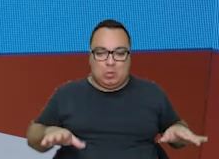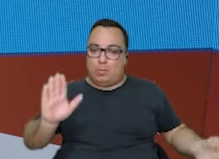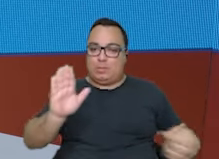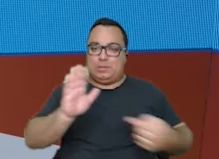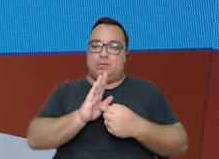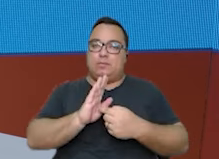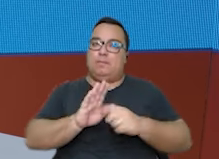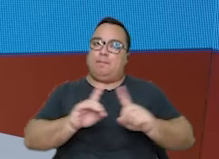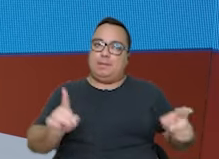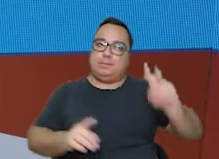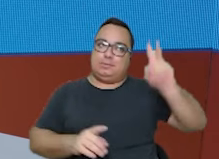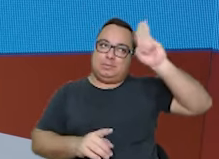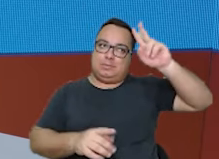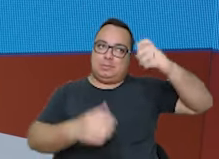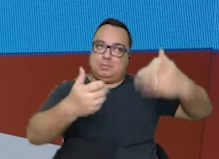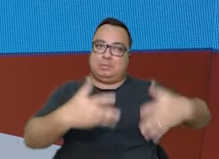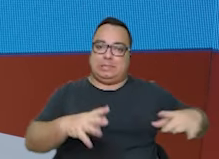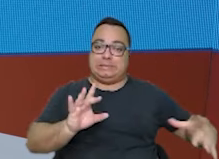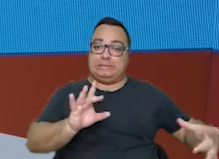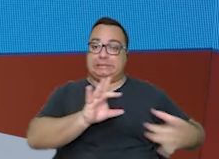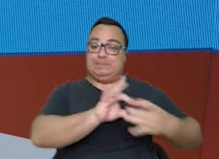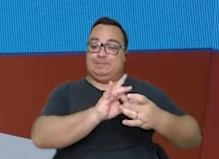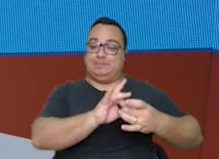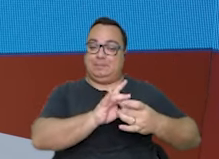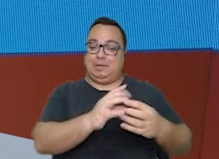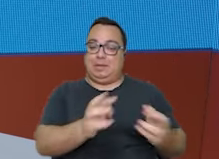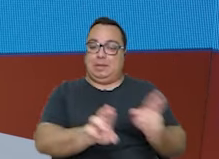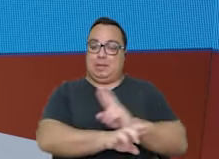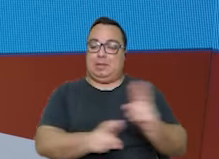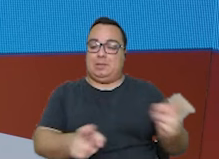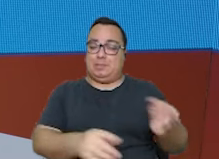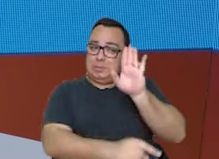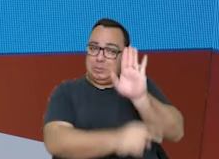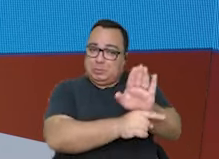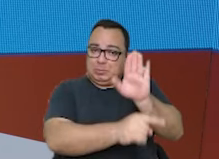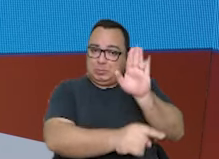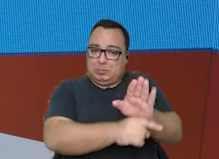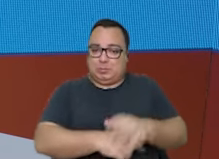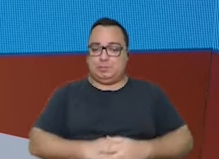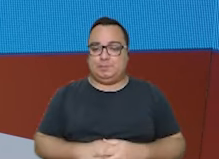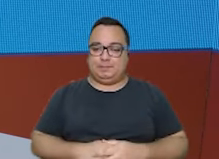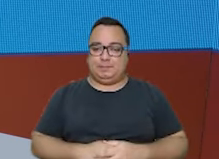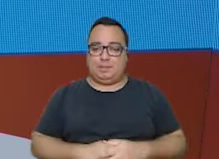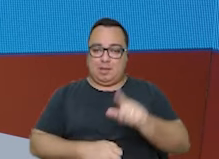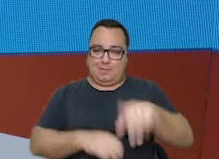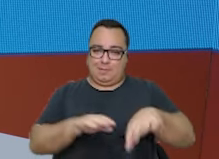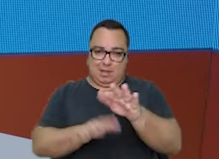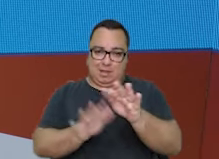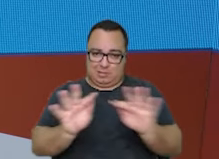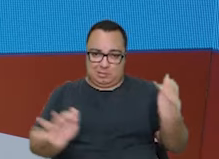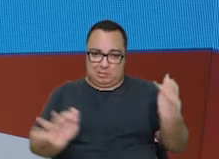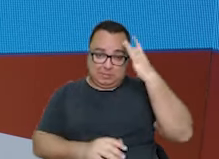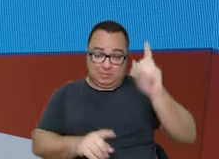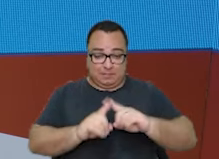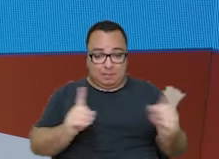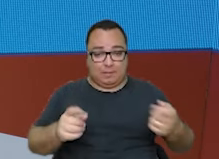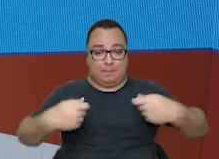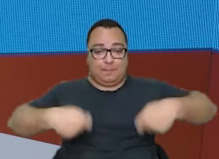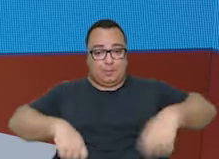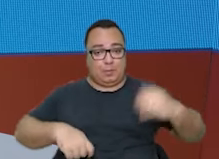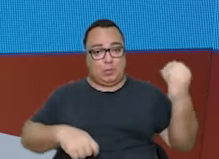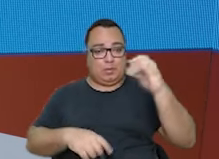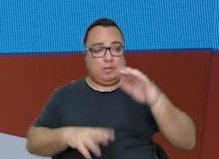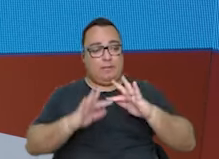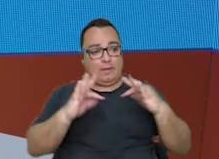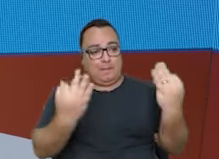história que perfeito de de uma situação que pode parecer simples para quem tá assistindo mas que fez diferença para você